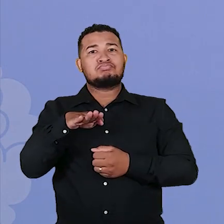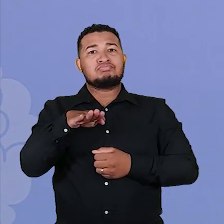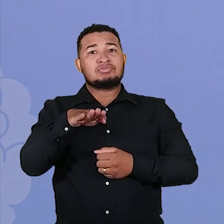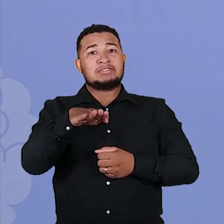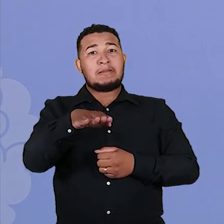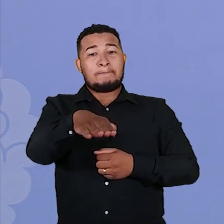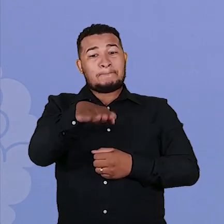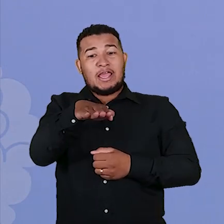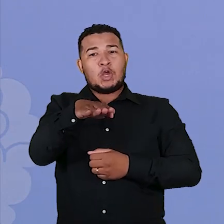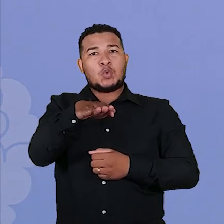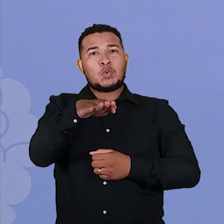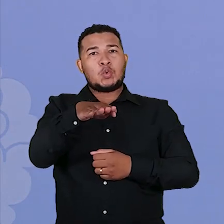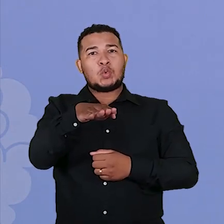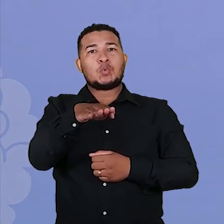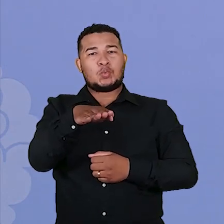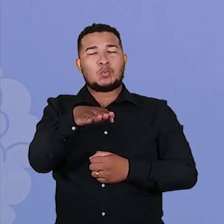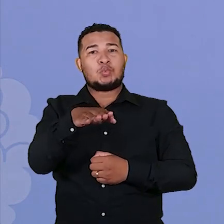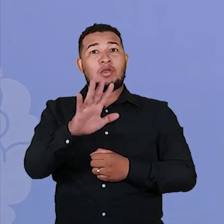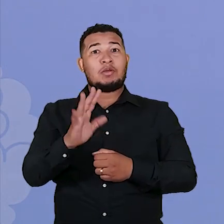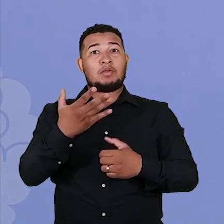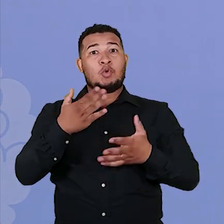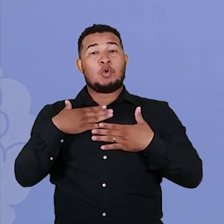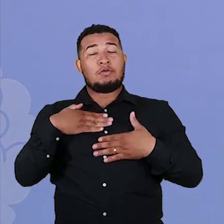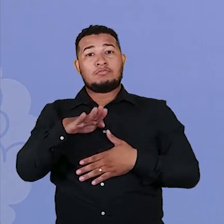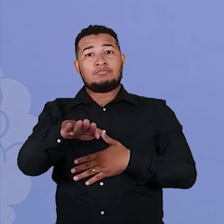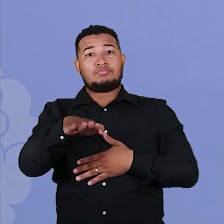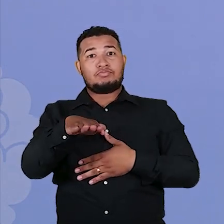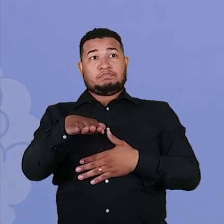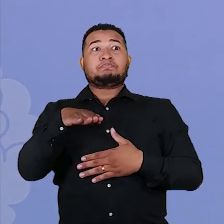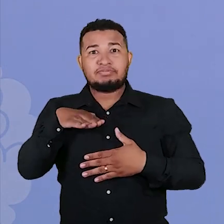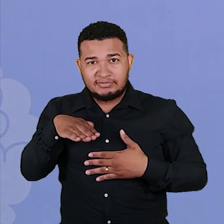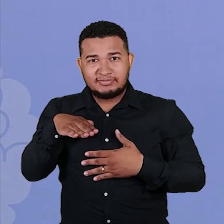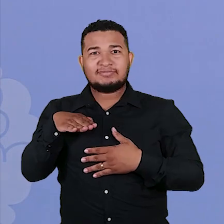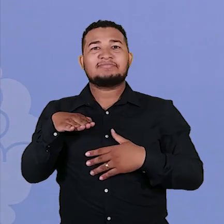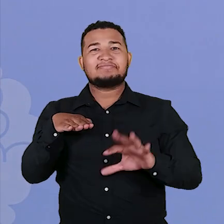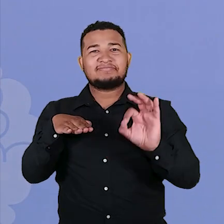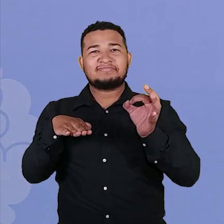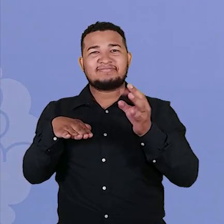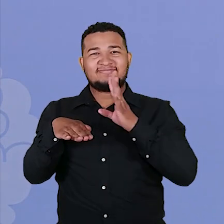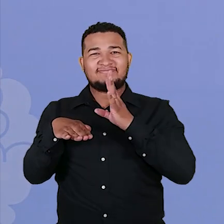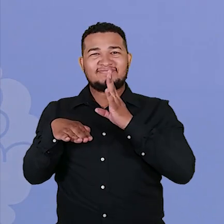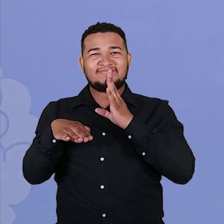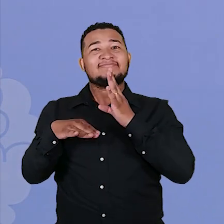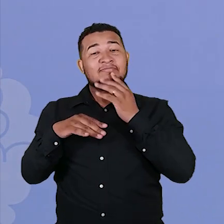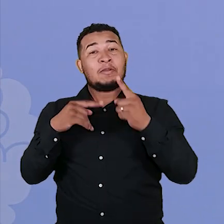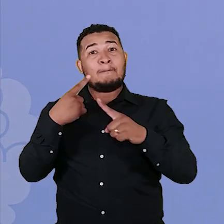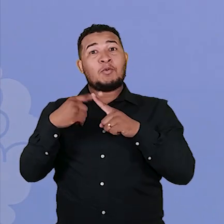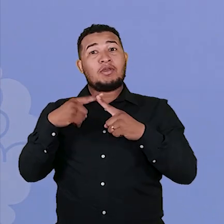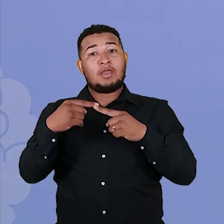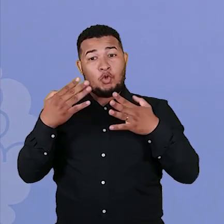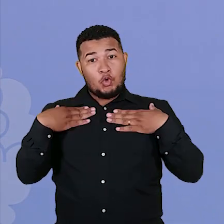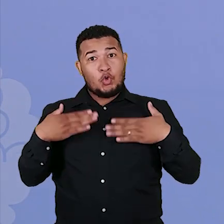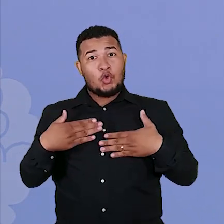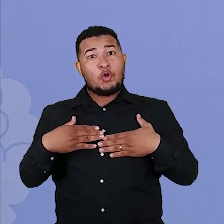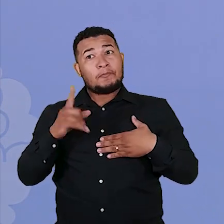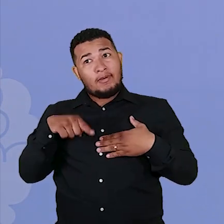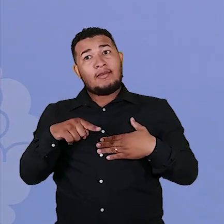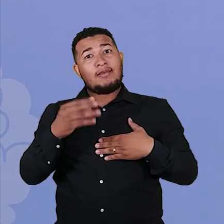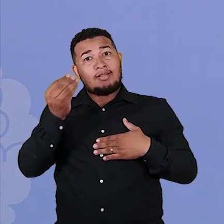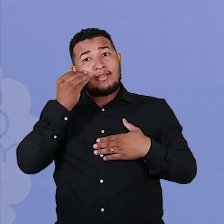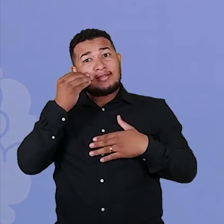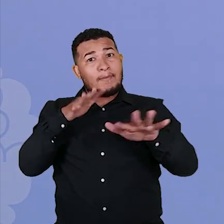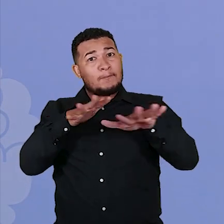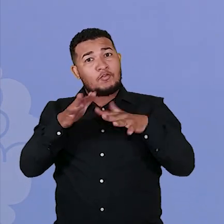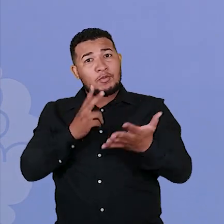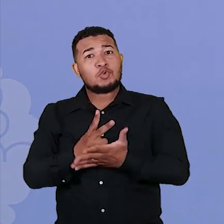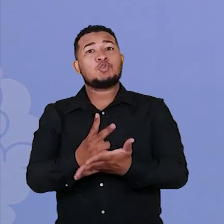quando o carro parou o corpo de vocês têm de aí para frente tá porque porque eu só